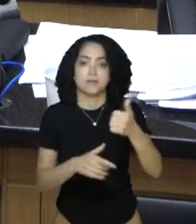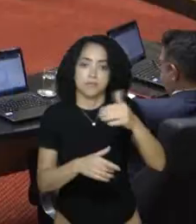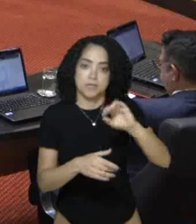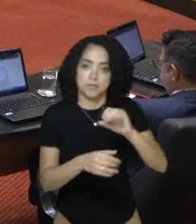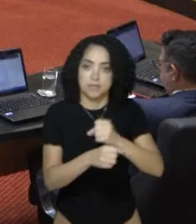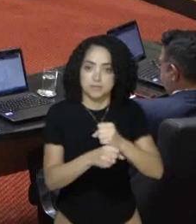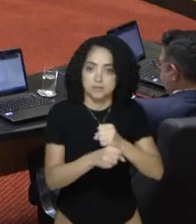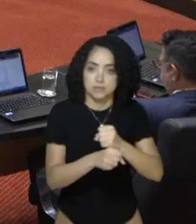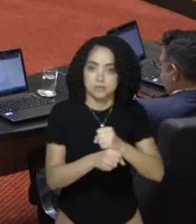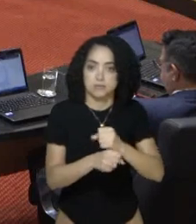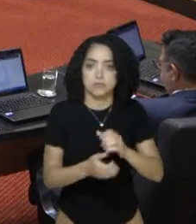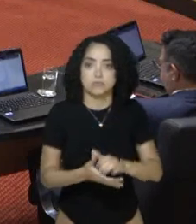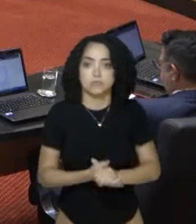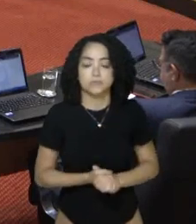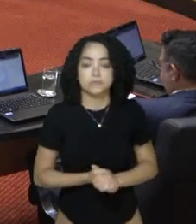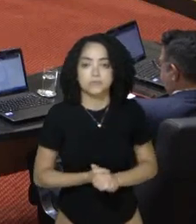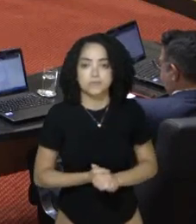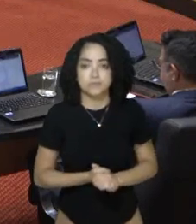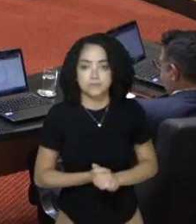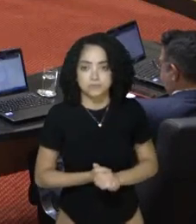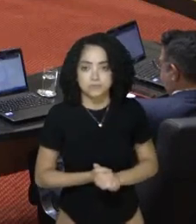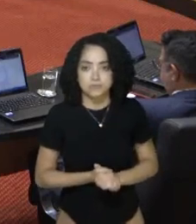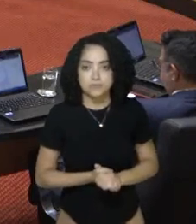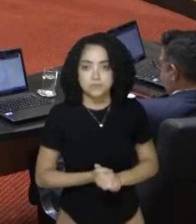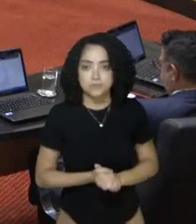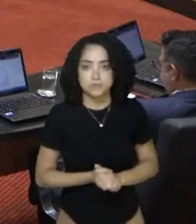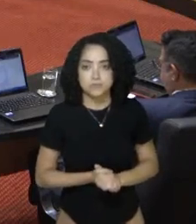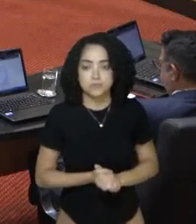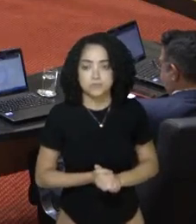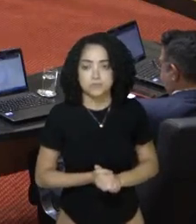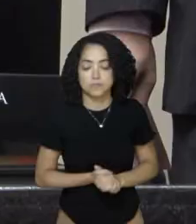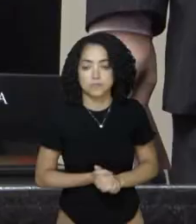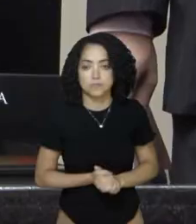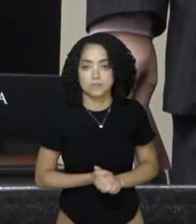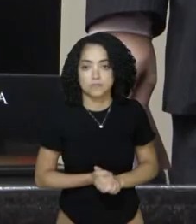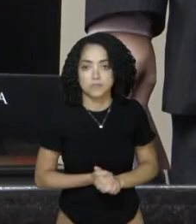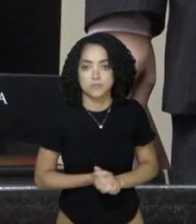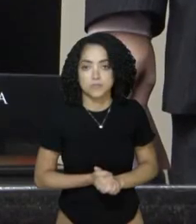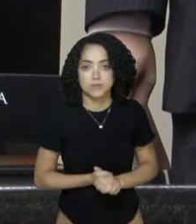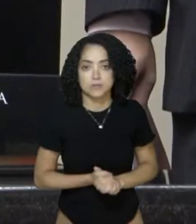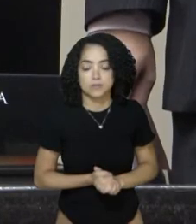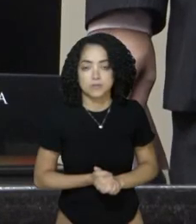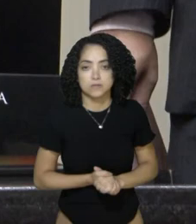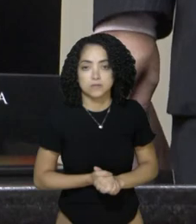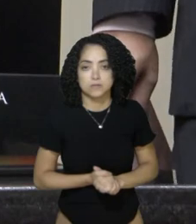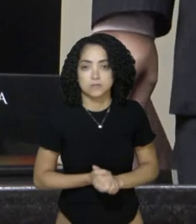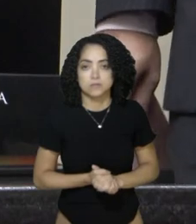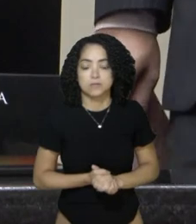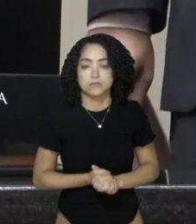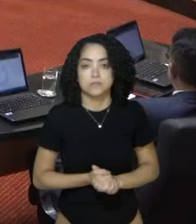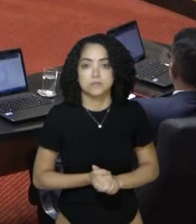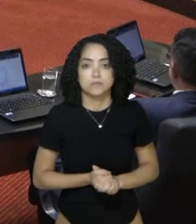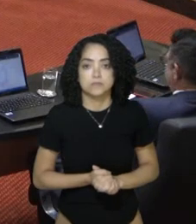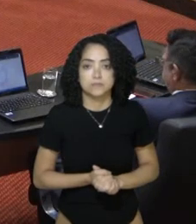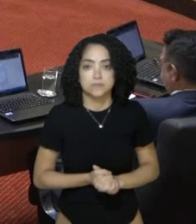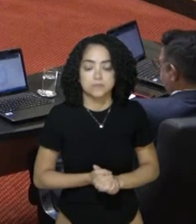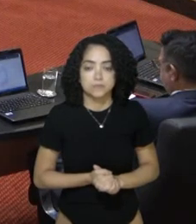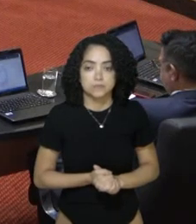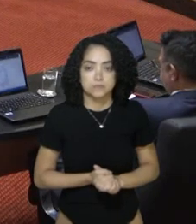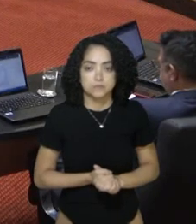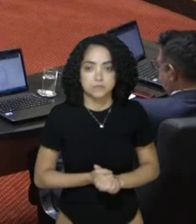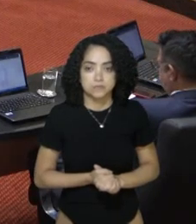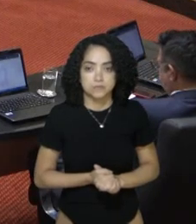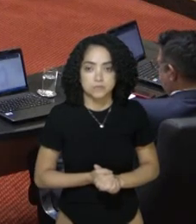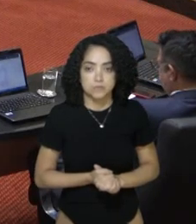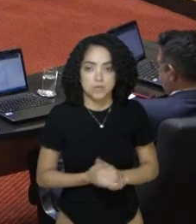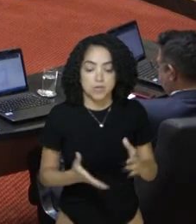que tem a deputada Paulinha, a deputada Ada, peço a permissão para abrir o painel, os deputados poderem permissão votar. Permissão concedida, senhor quem